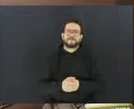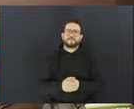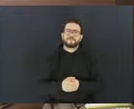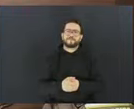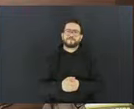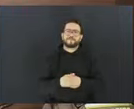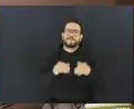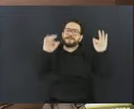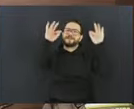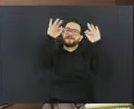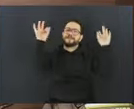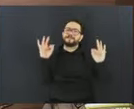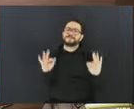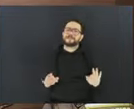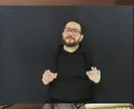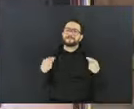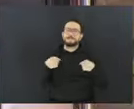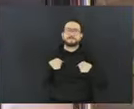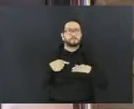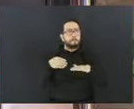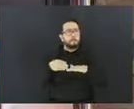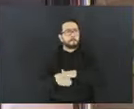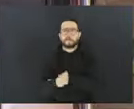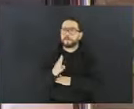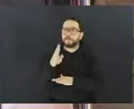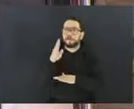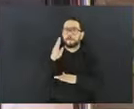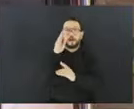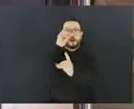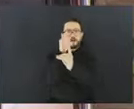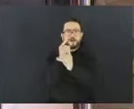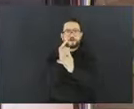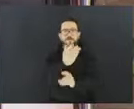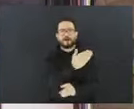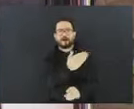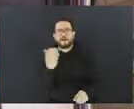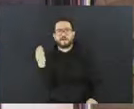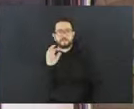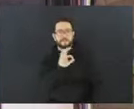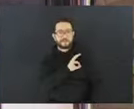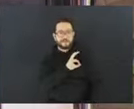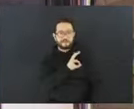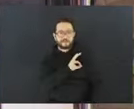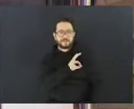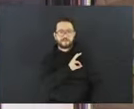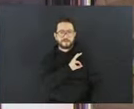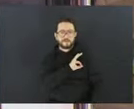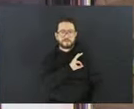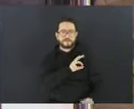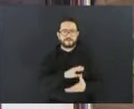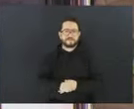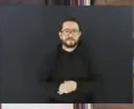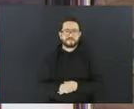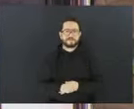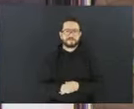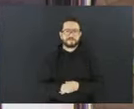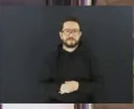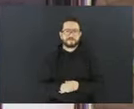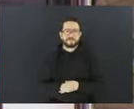Municipal e encontrar aqui a Polícia Militar do Paraná. vos saúdo